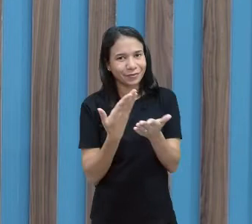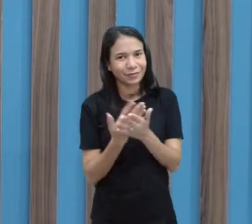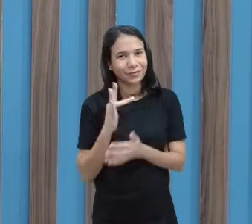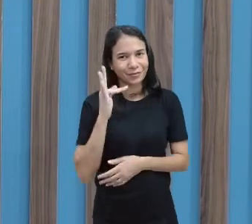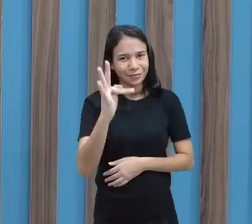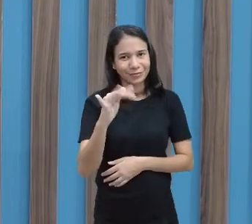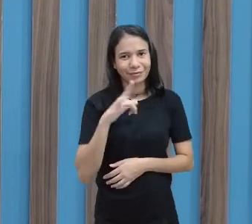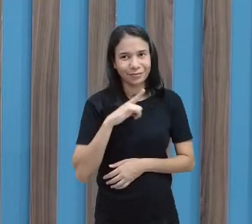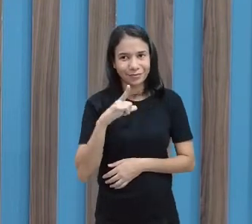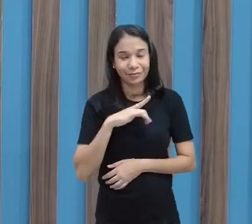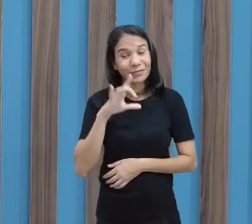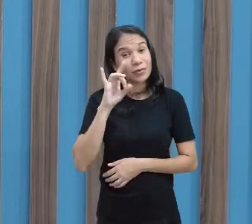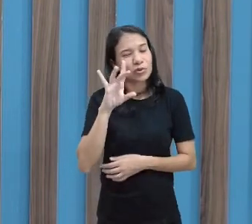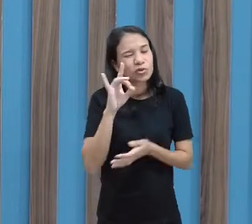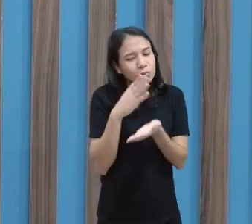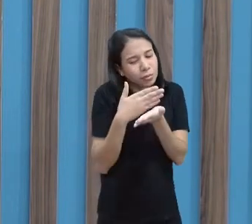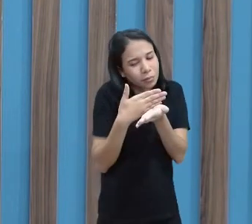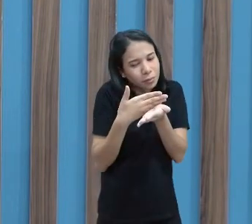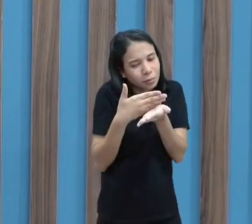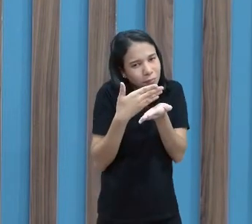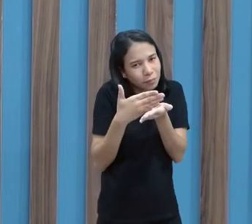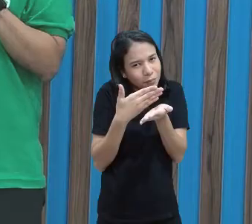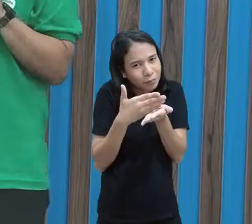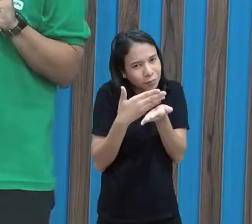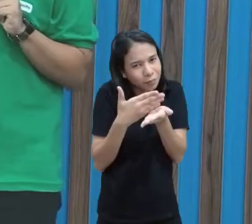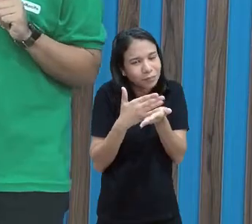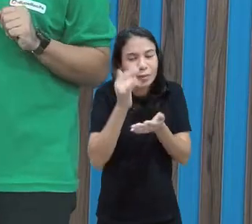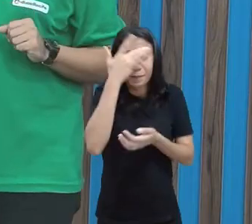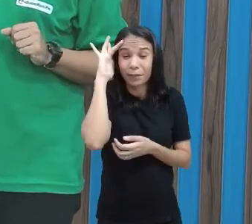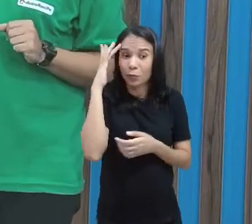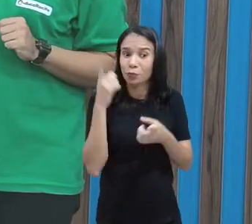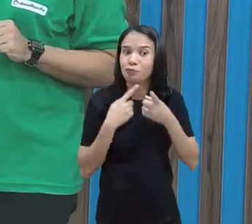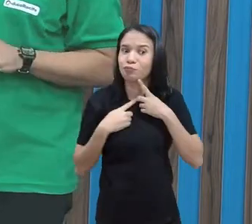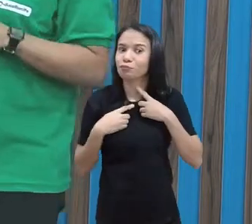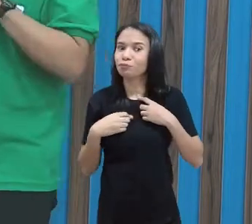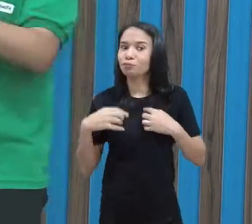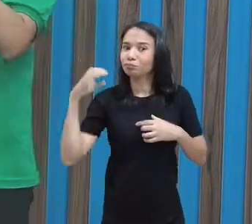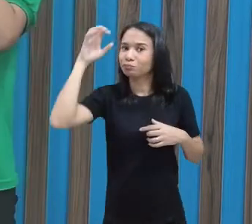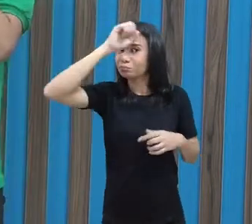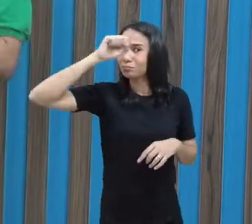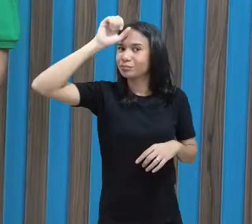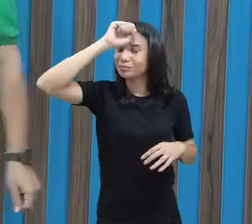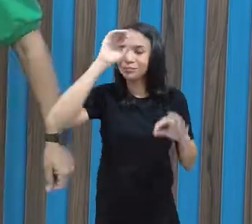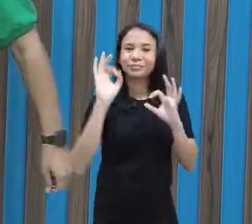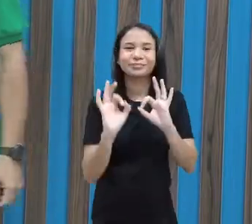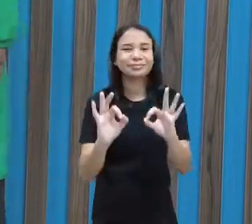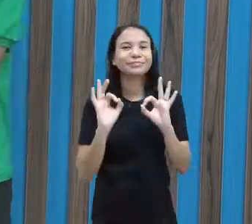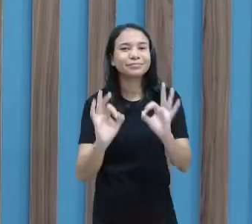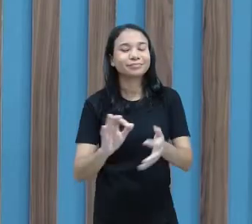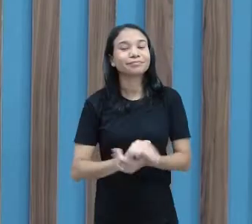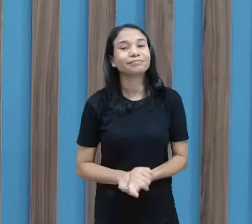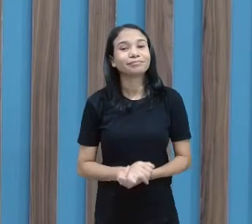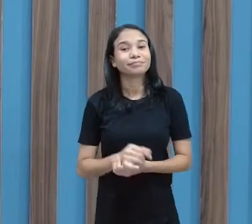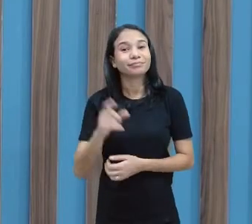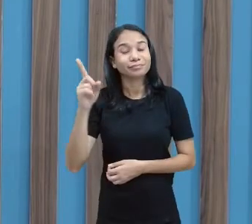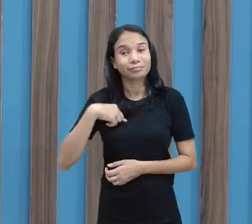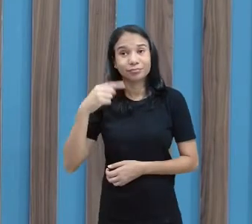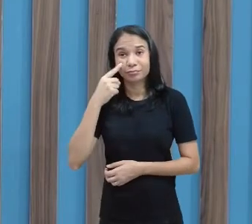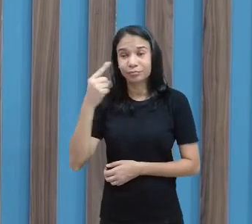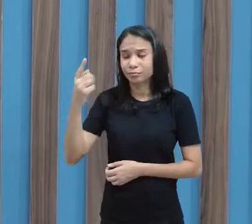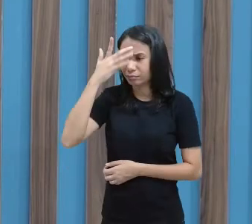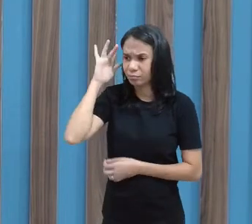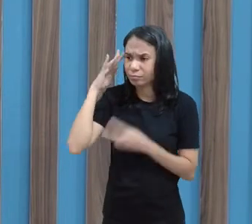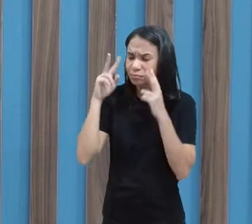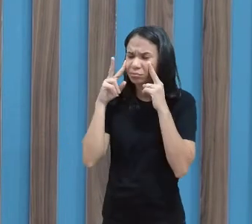vir adiante. Eu só estava dando um spoiler para deixar o pessoal aí na vontade, hein? Então a gente vai falar mais sobre isso. Bom, esse olhar,